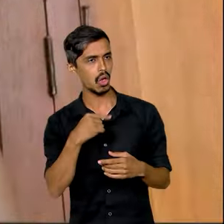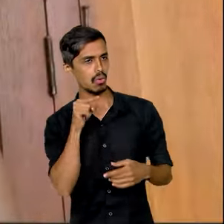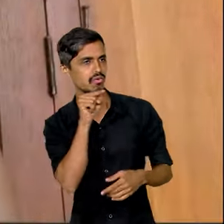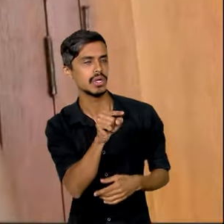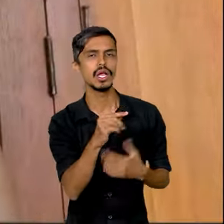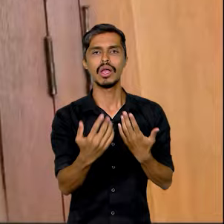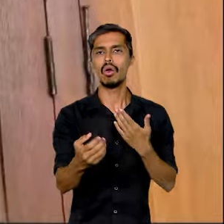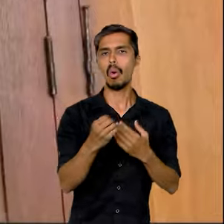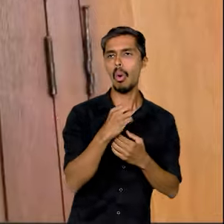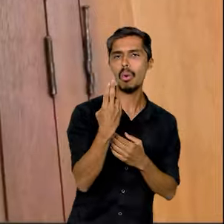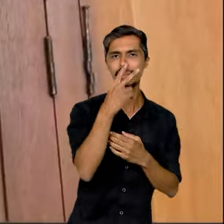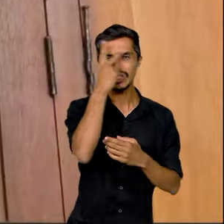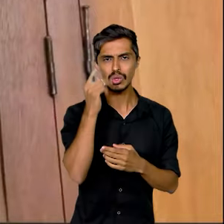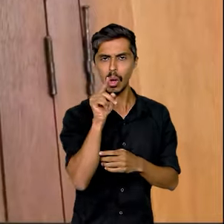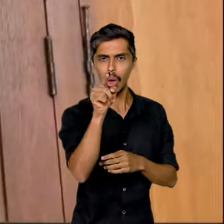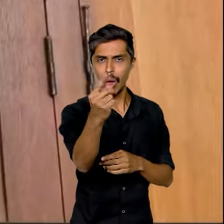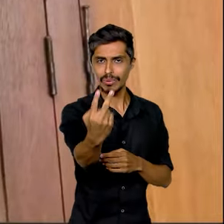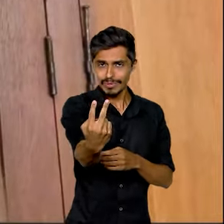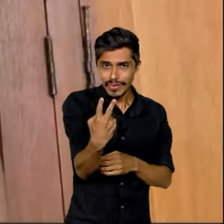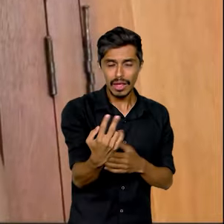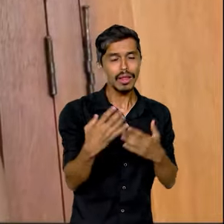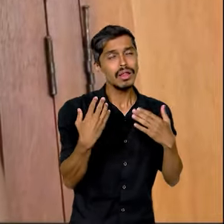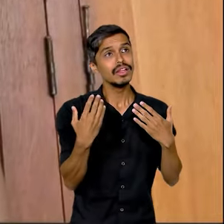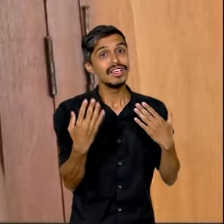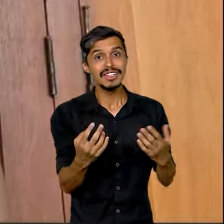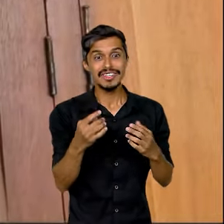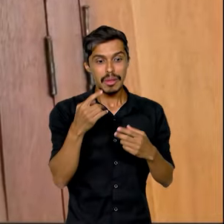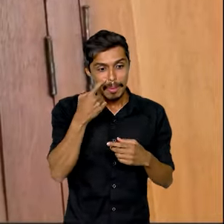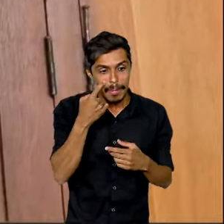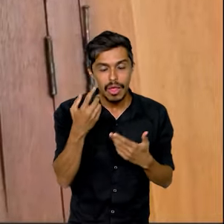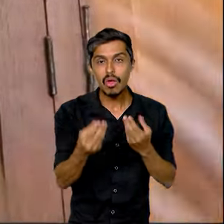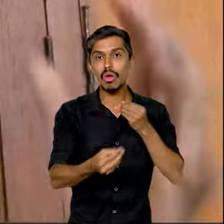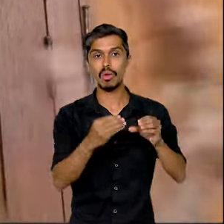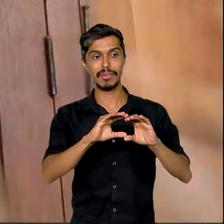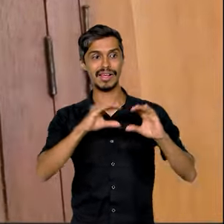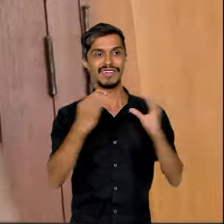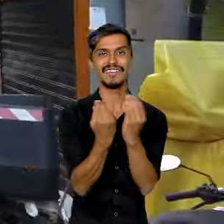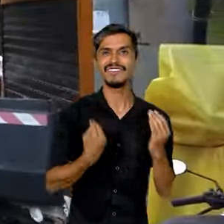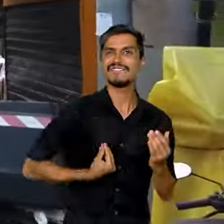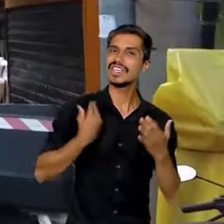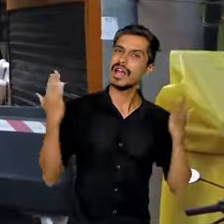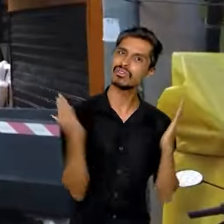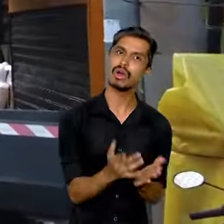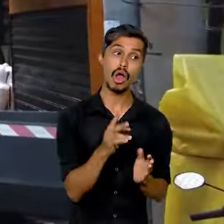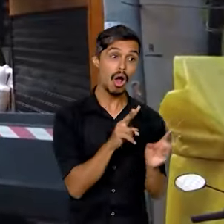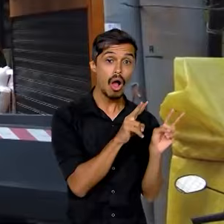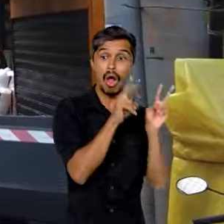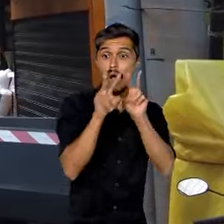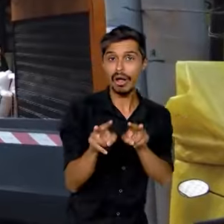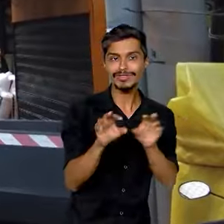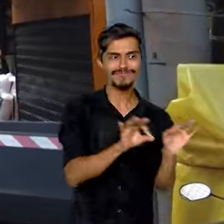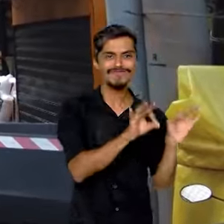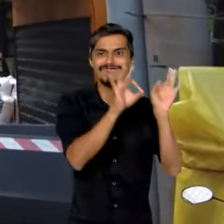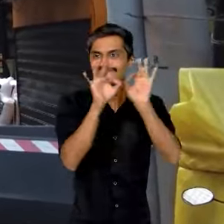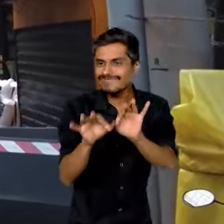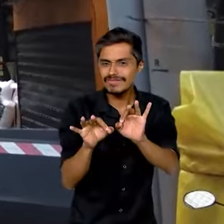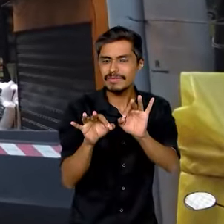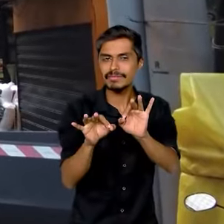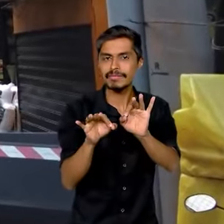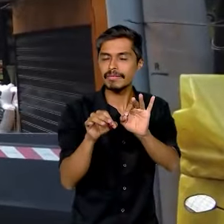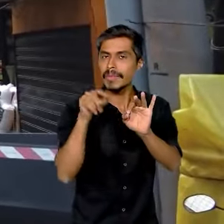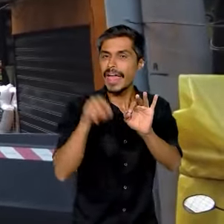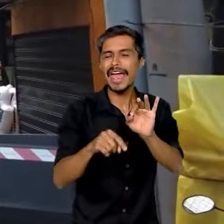está assistindo, prestar atenção como é que essas comunidades estão agora. Olha para elas. Elas estão